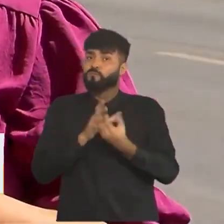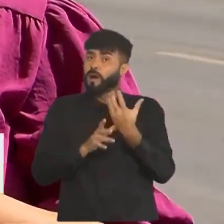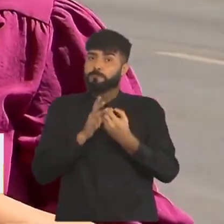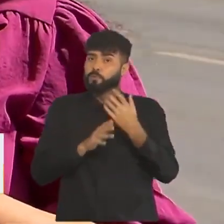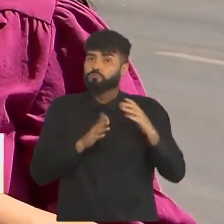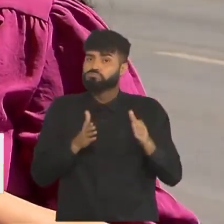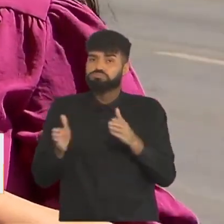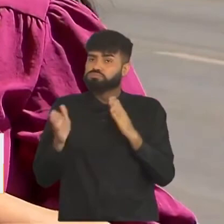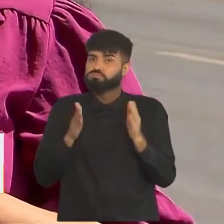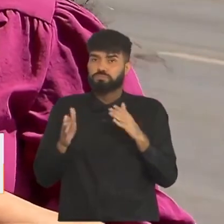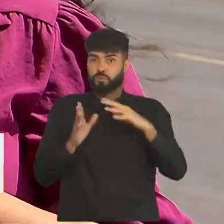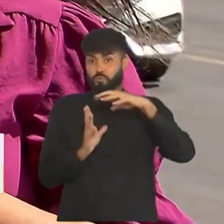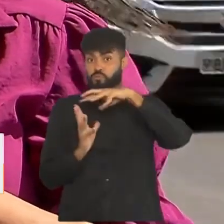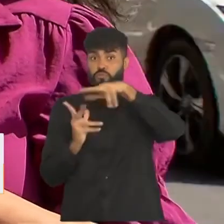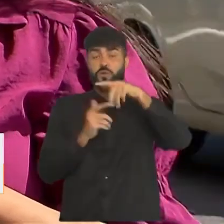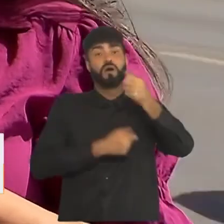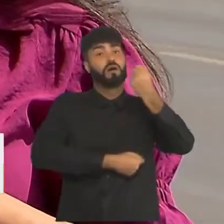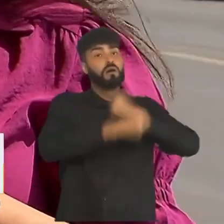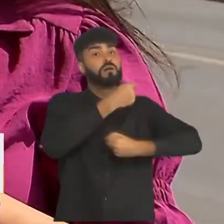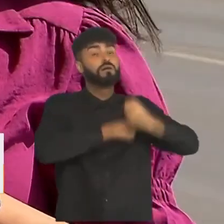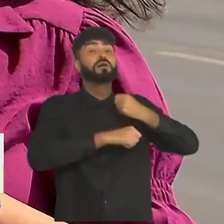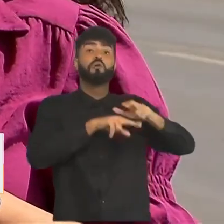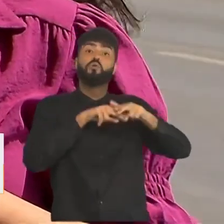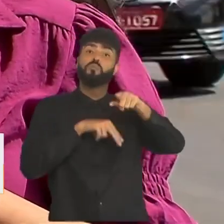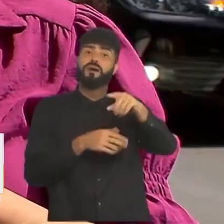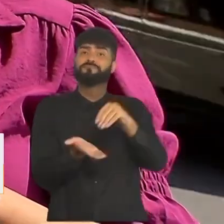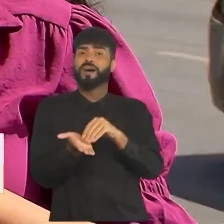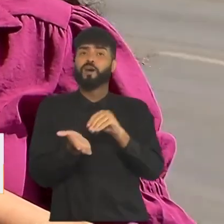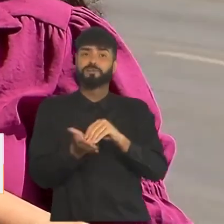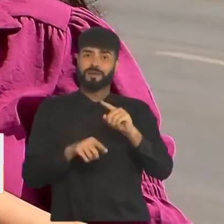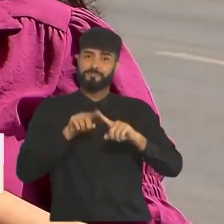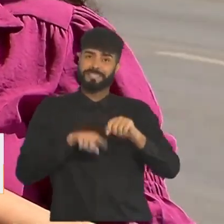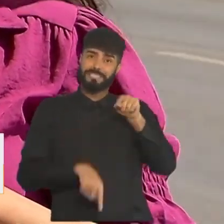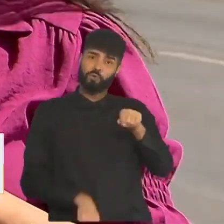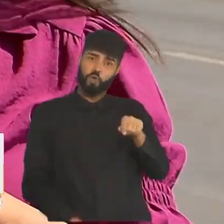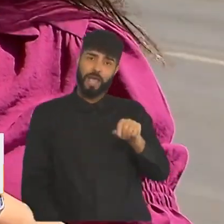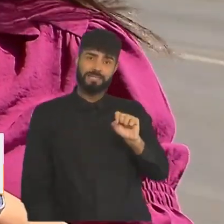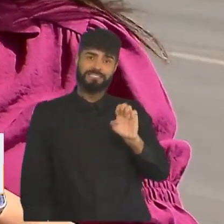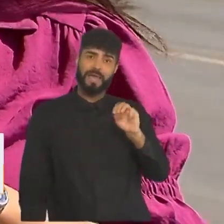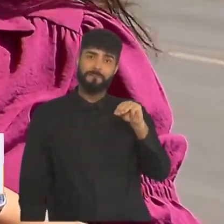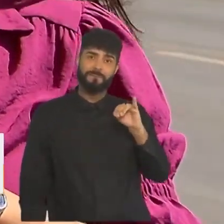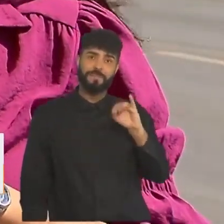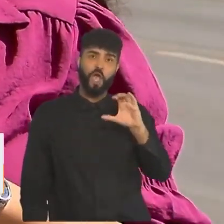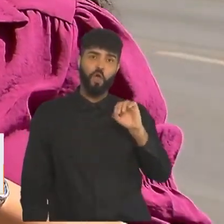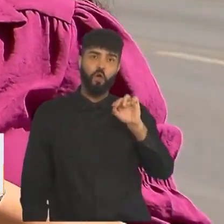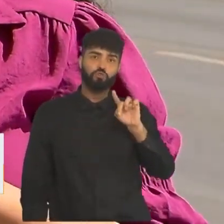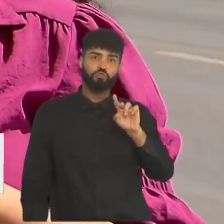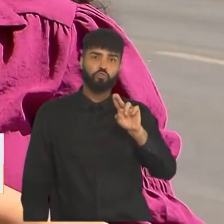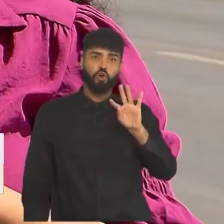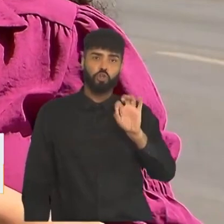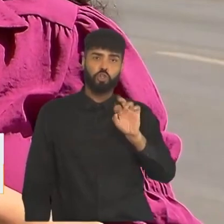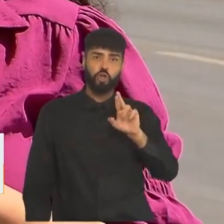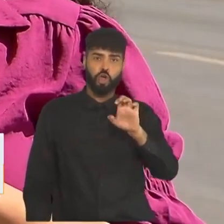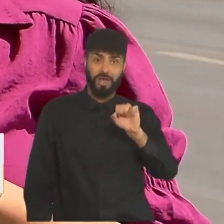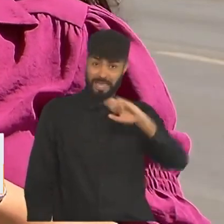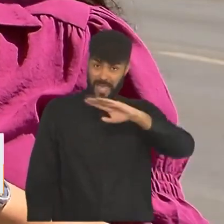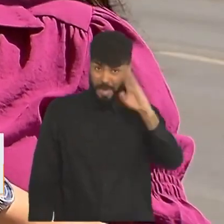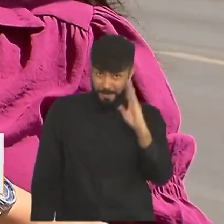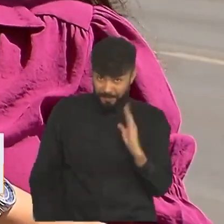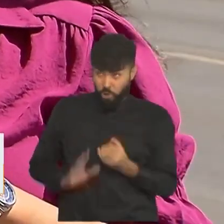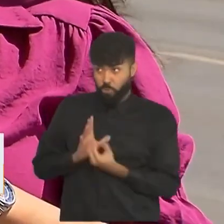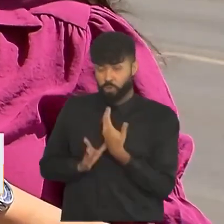em todo o mundo no ano passado, por causa da falta de semicondutores. No Brasil, também foi registrada uma queda.